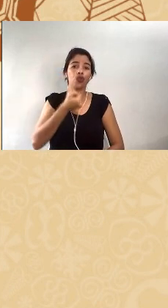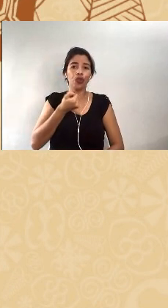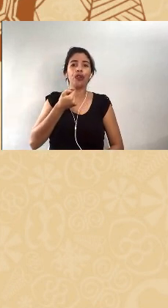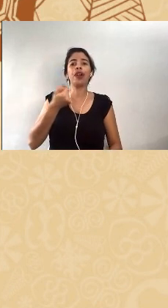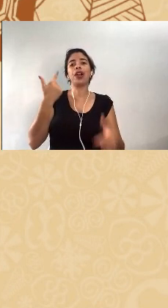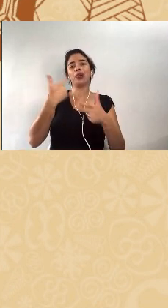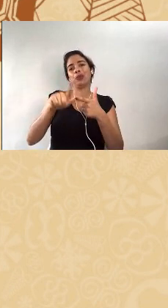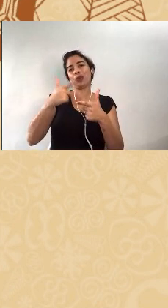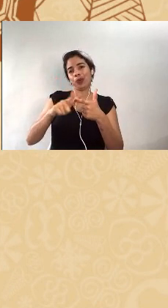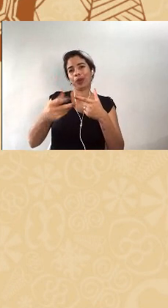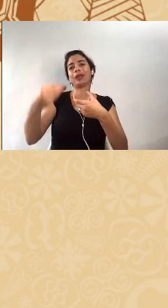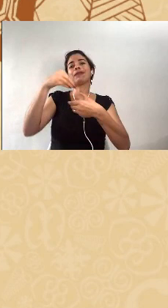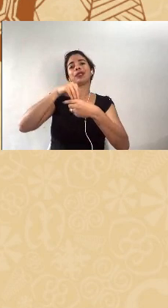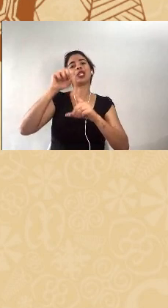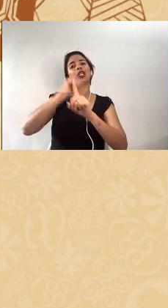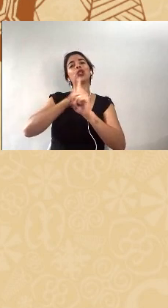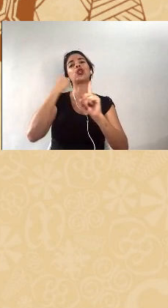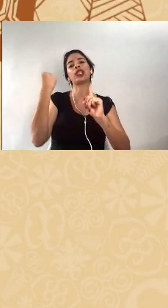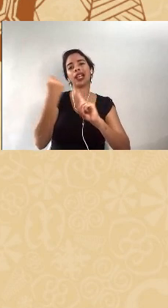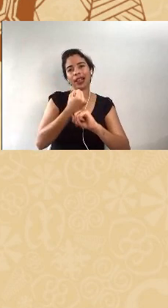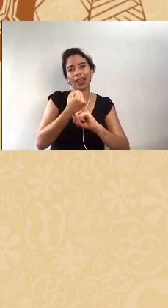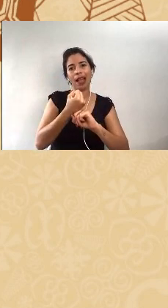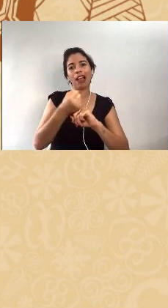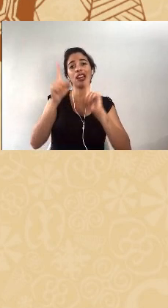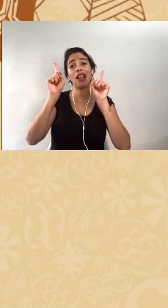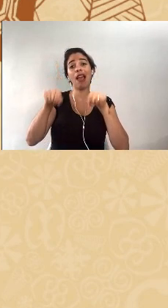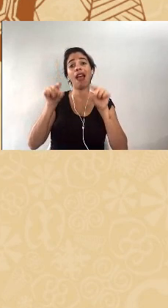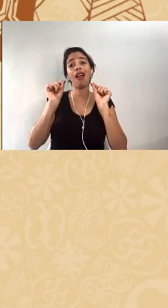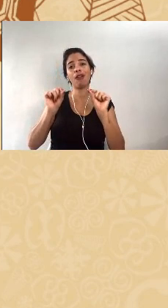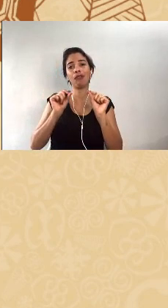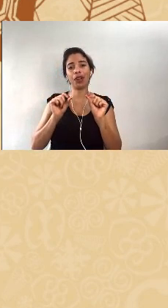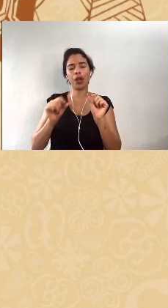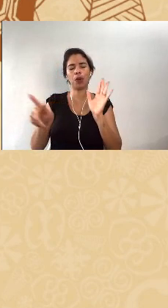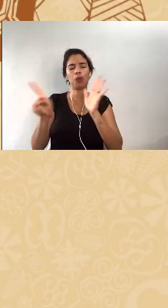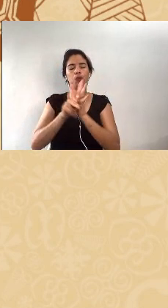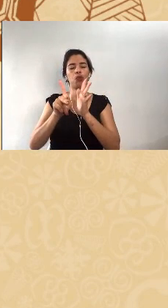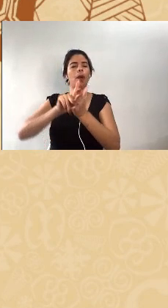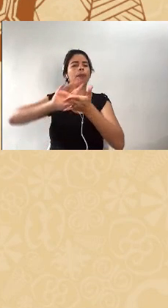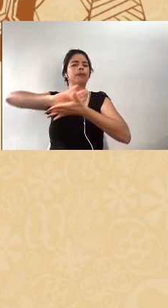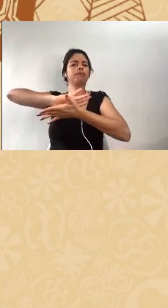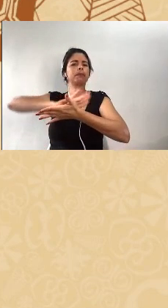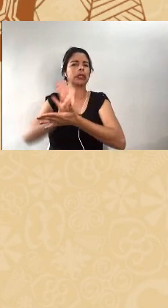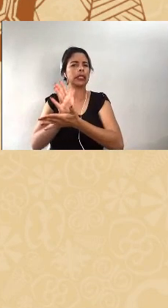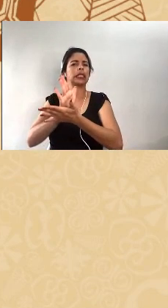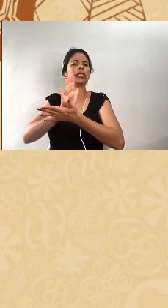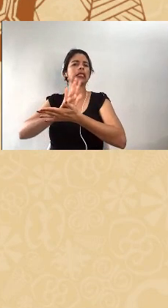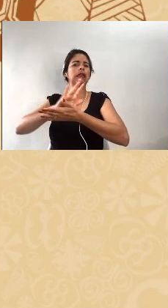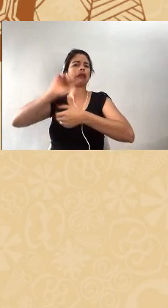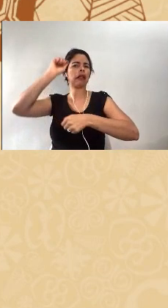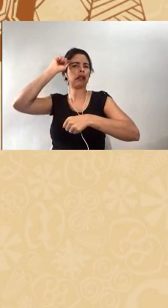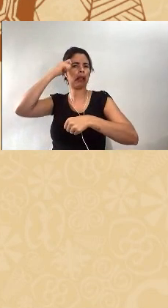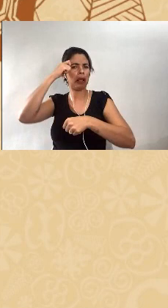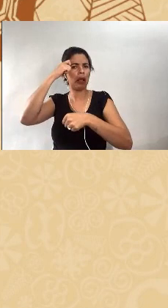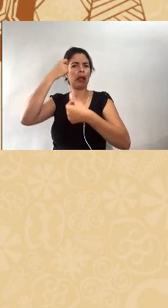uma forma bem abrangente, que são provenientes de preconceitos, das discriminações raciais, que tem como efeito